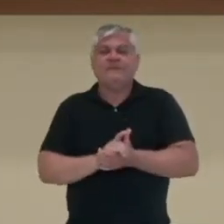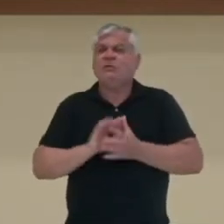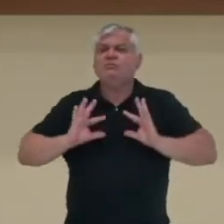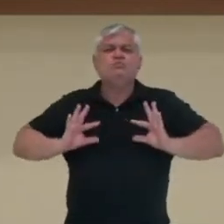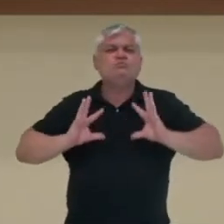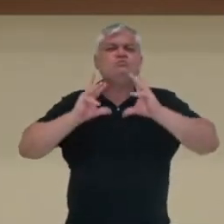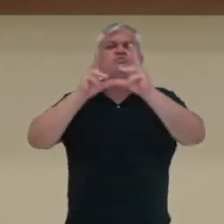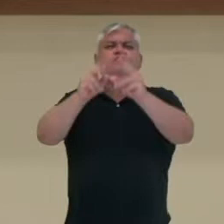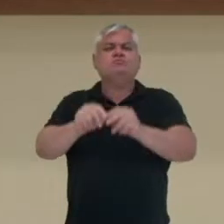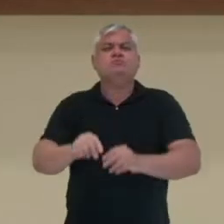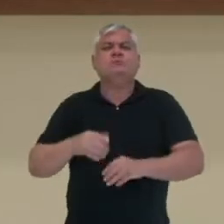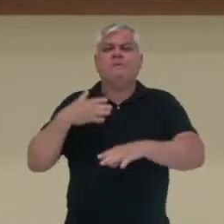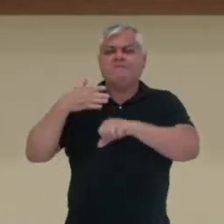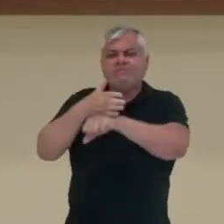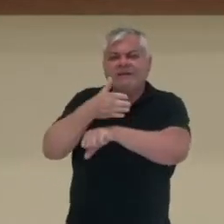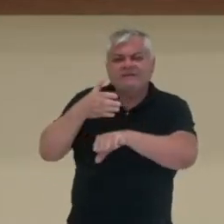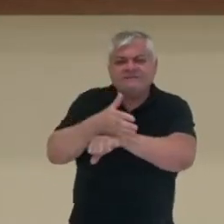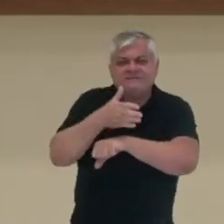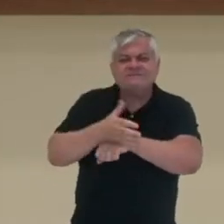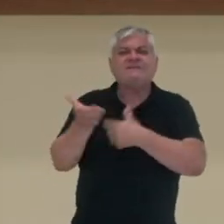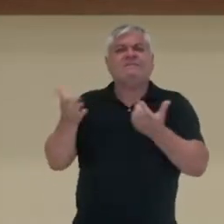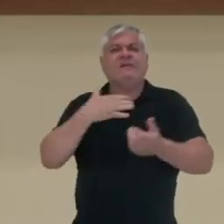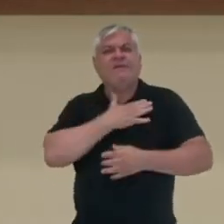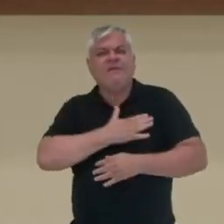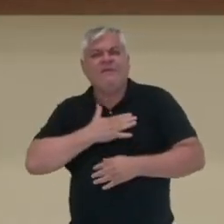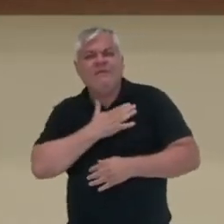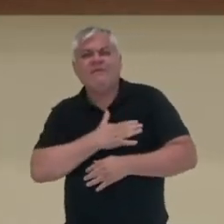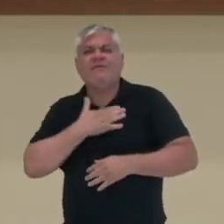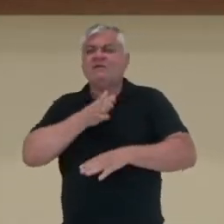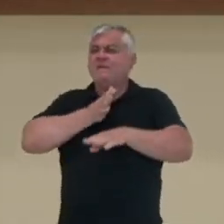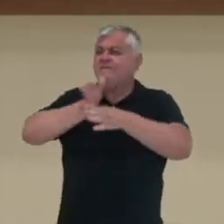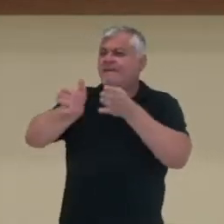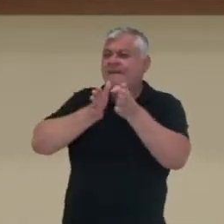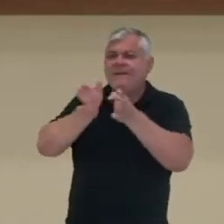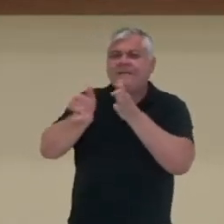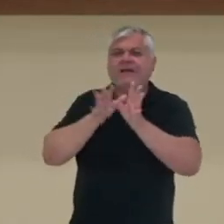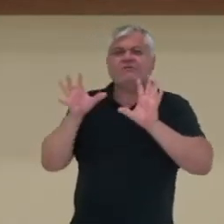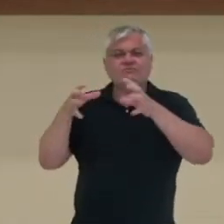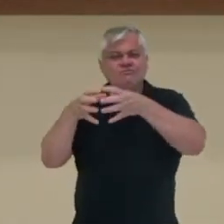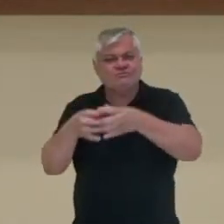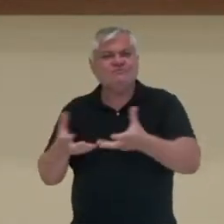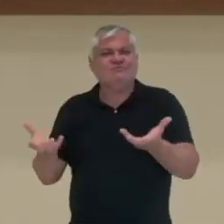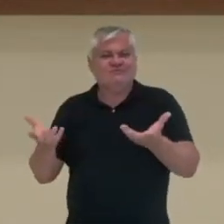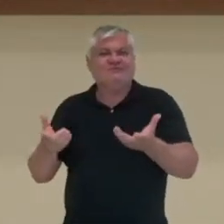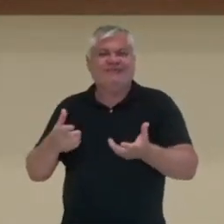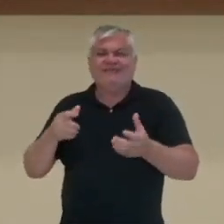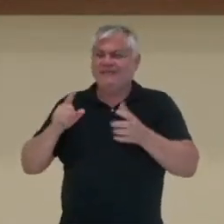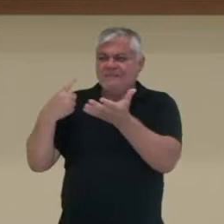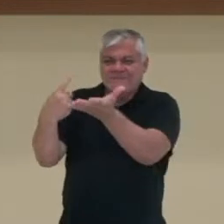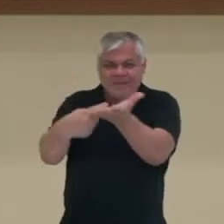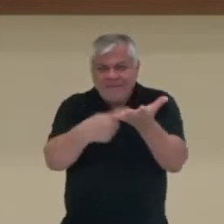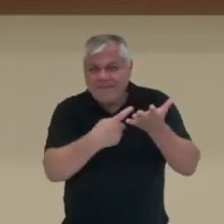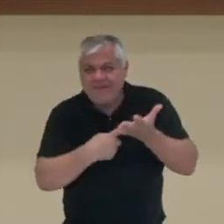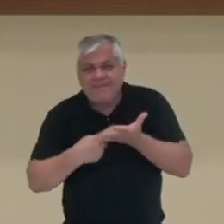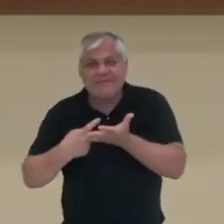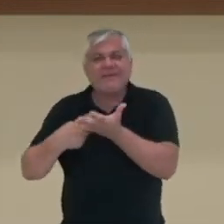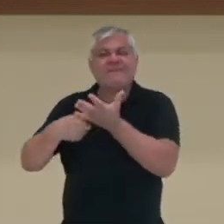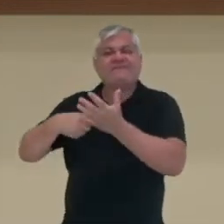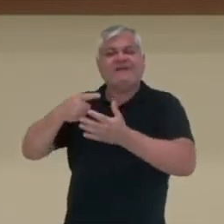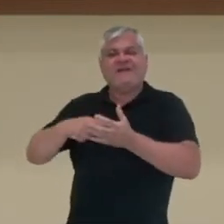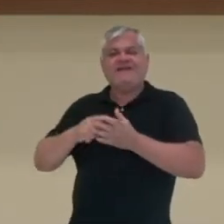todo mundo participa, aquele tipo de festa que todo mundo participa no coletivo, que todos se reúnem para poder